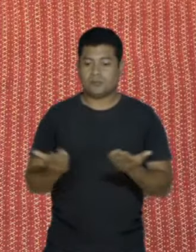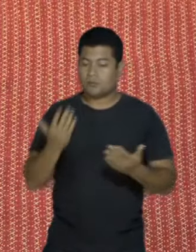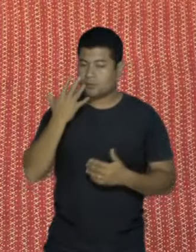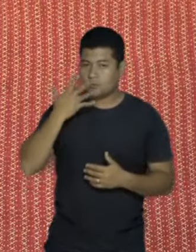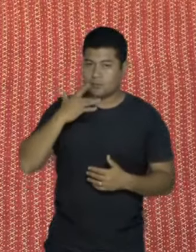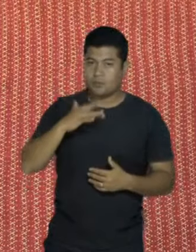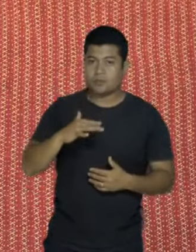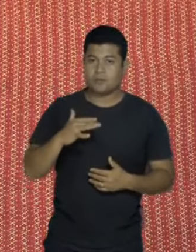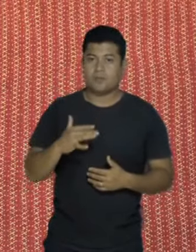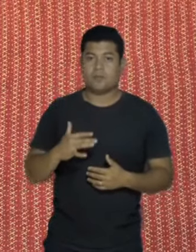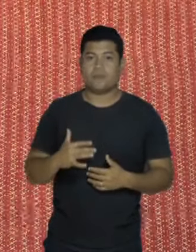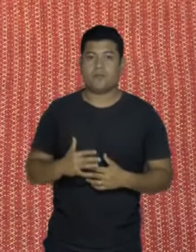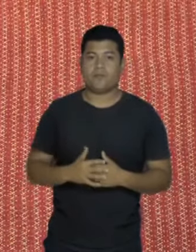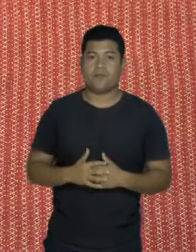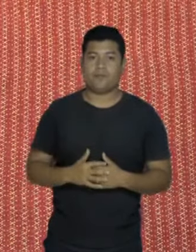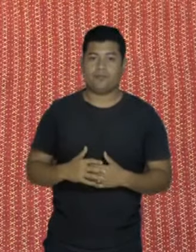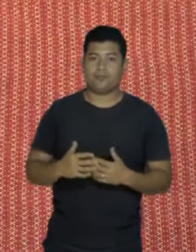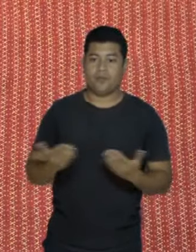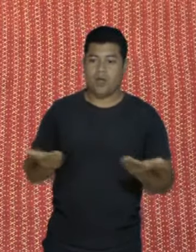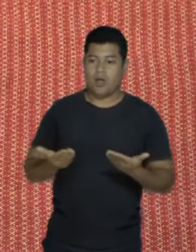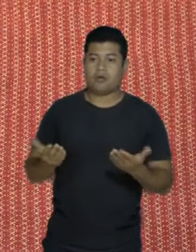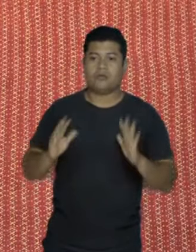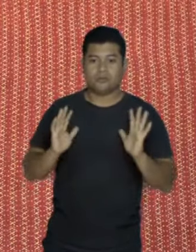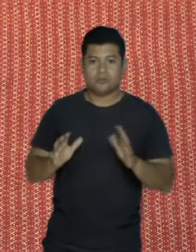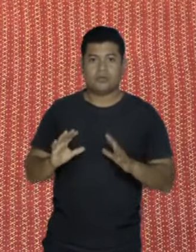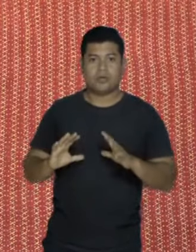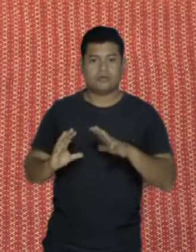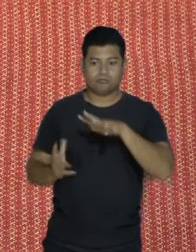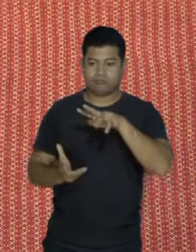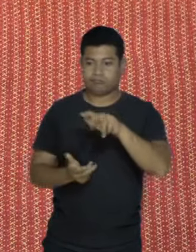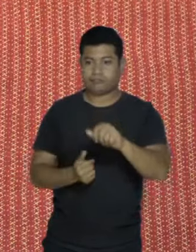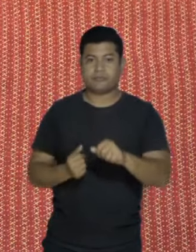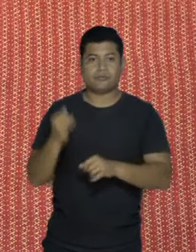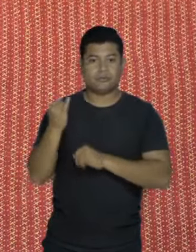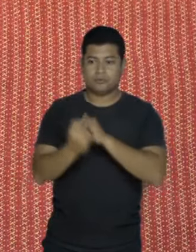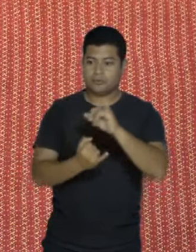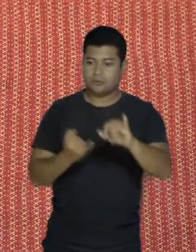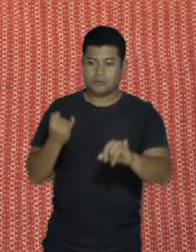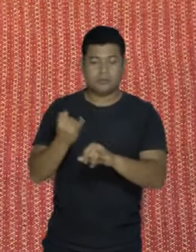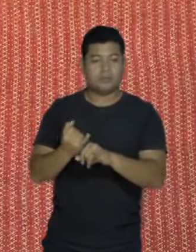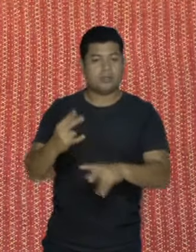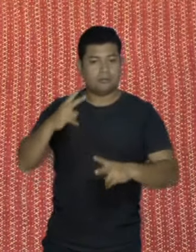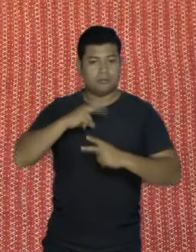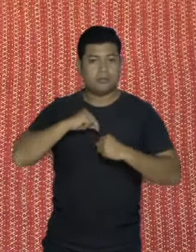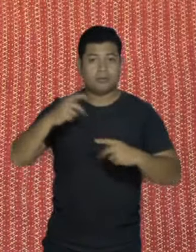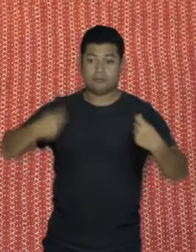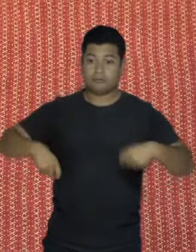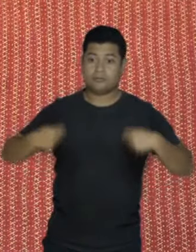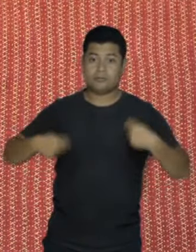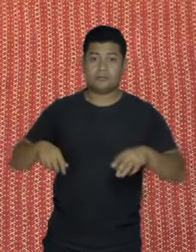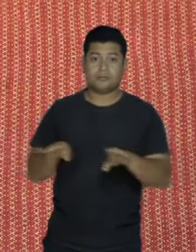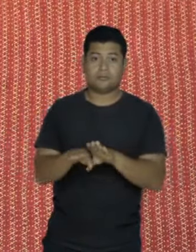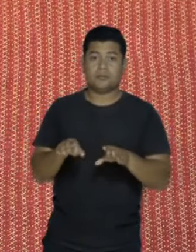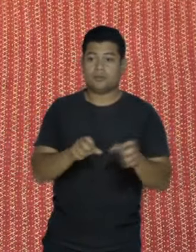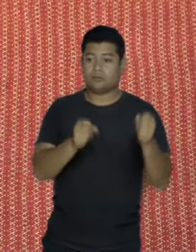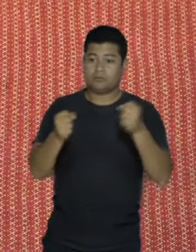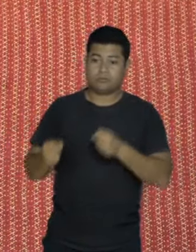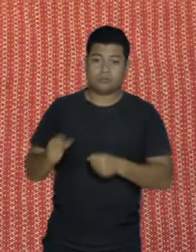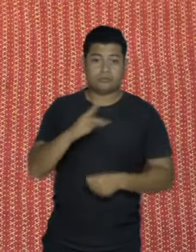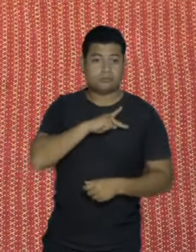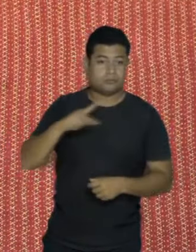nascidas em um mundo digital merecem e precisam que o poder público ofereça elas